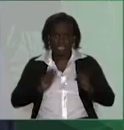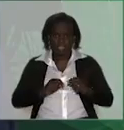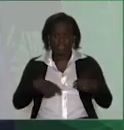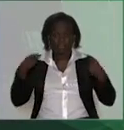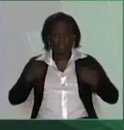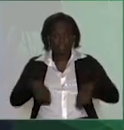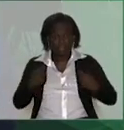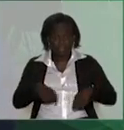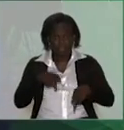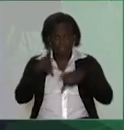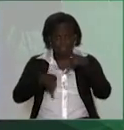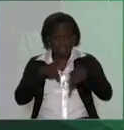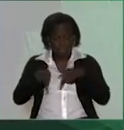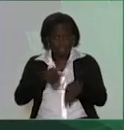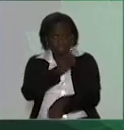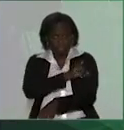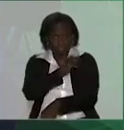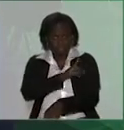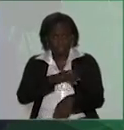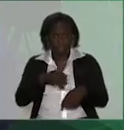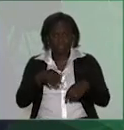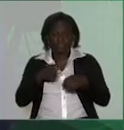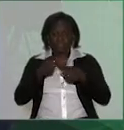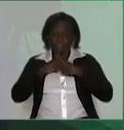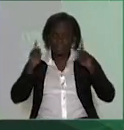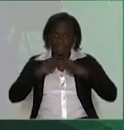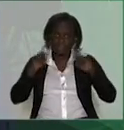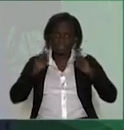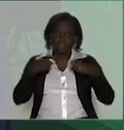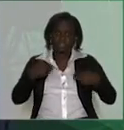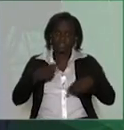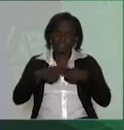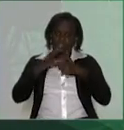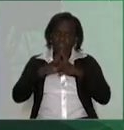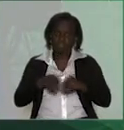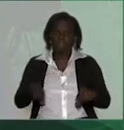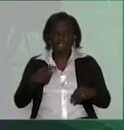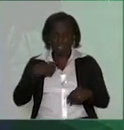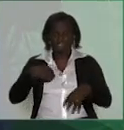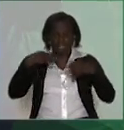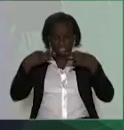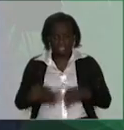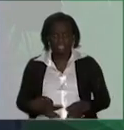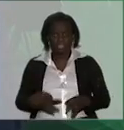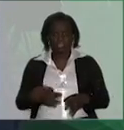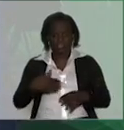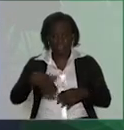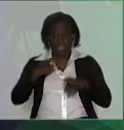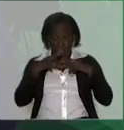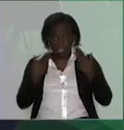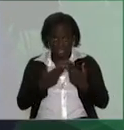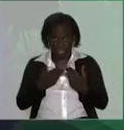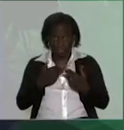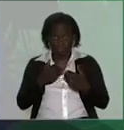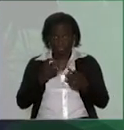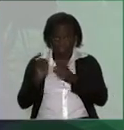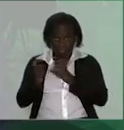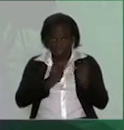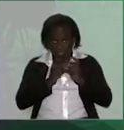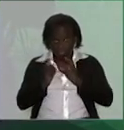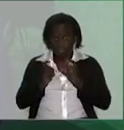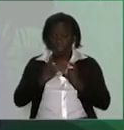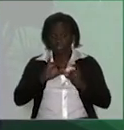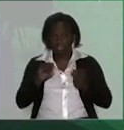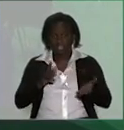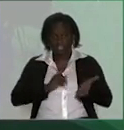um todo. Precisamos. A população do Rio de Janeiro clama por uma solução. E eu tenho certeza que nessa audiência